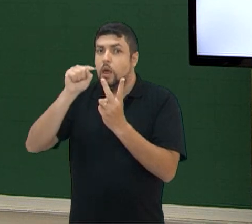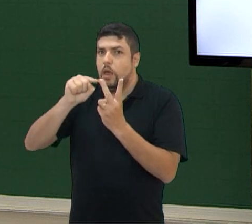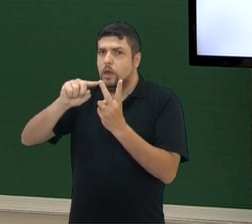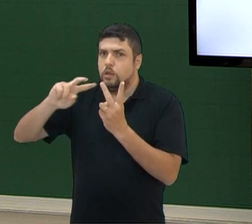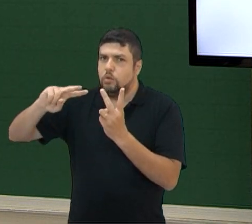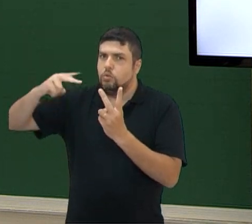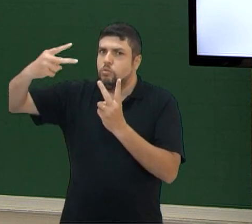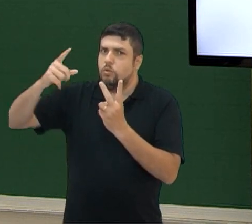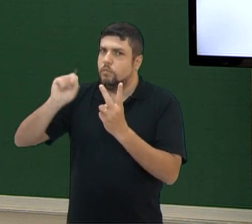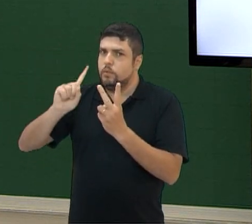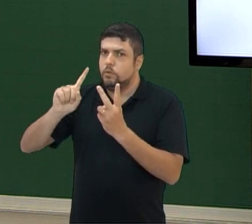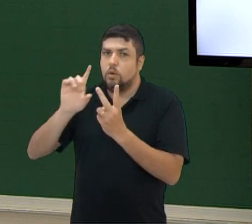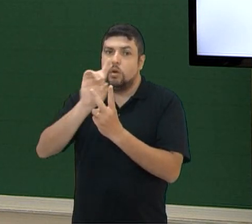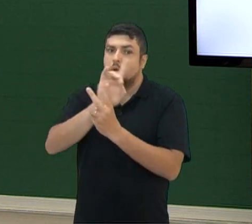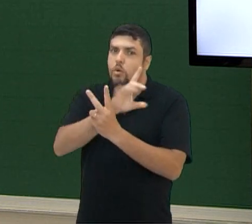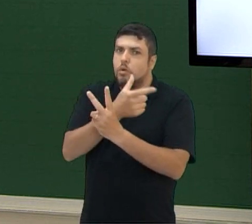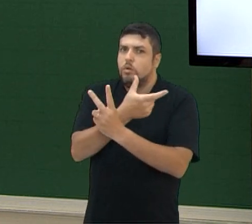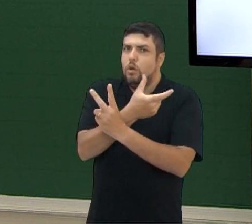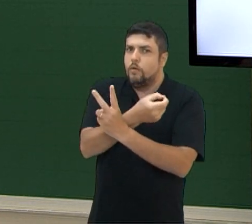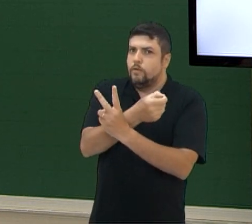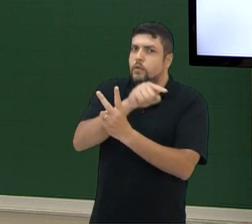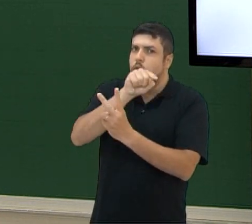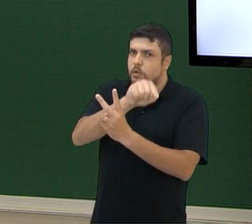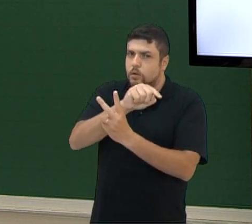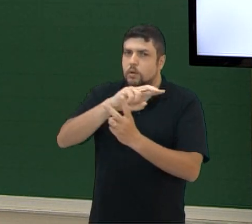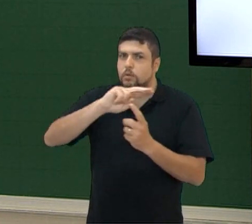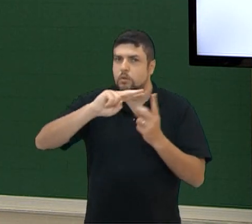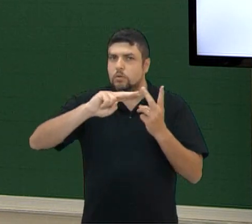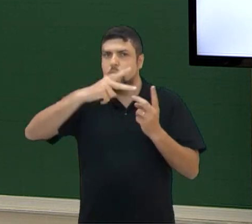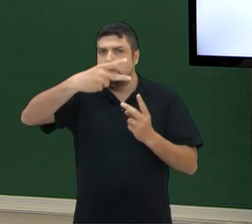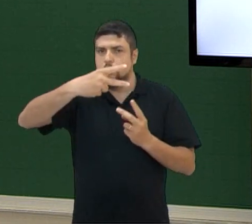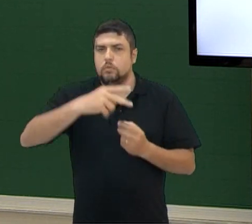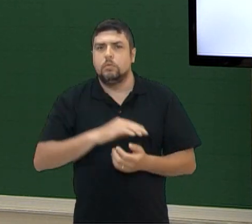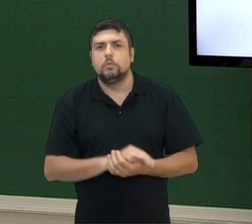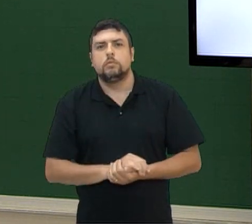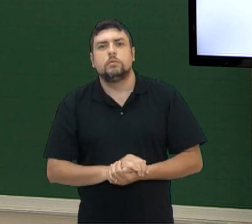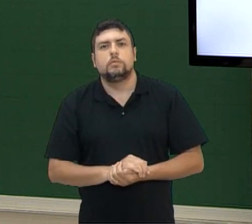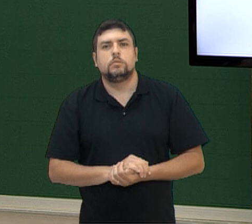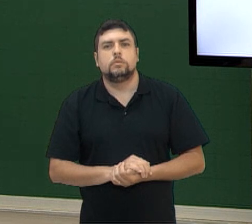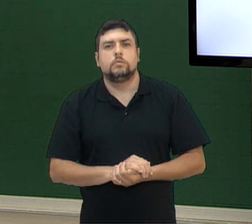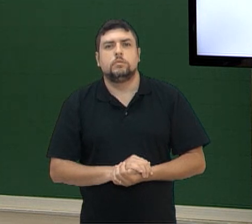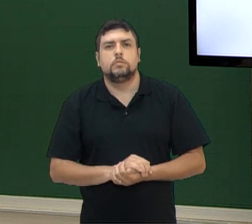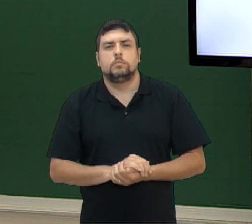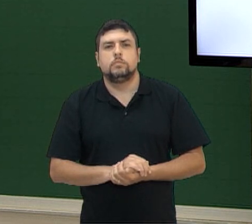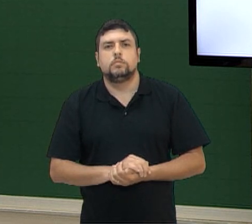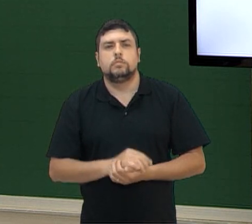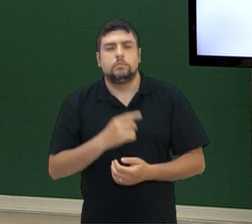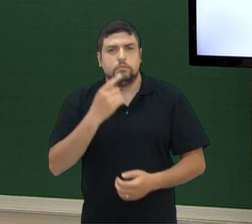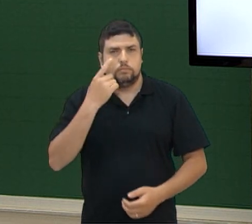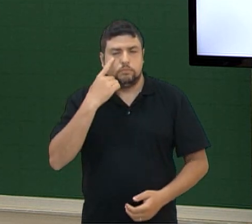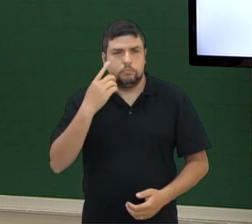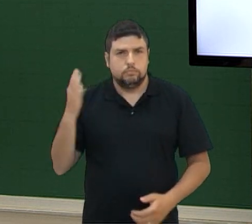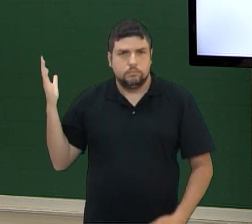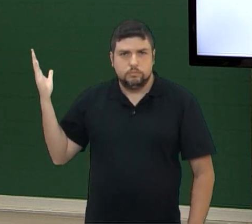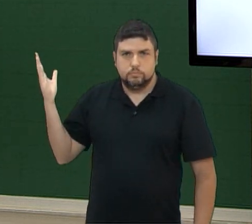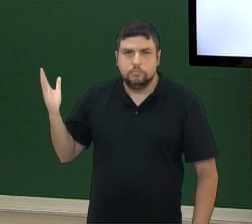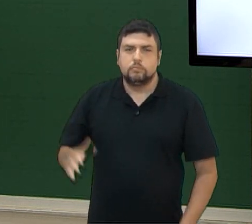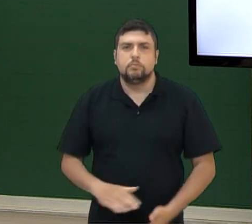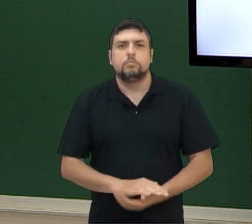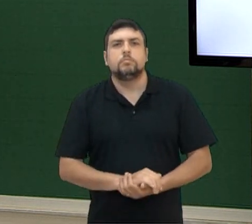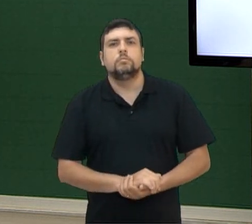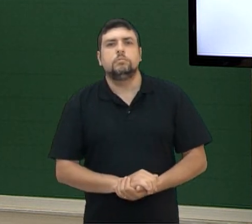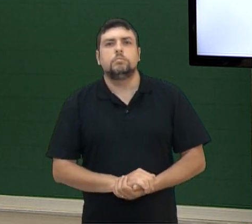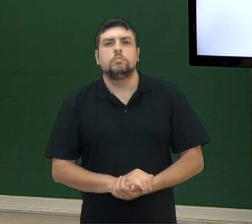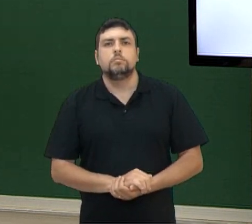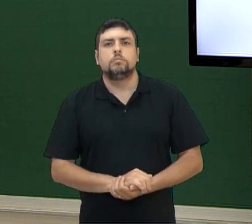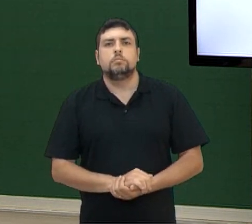só o 20, tá? Então, cuidado aí. Lembra das aulas da professora Suelen? Então, ó, 2 vezes 20, 40. A